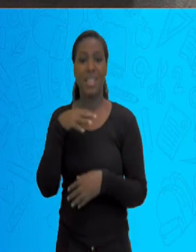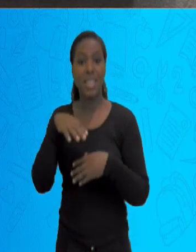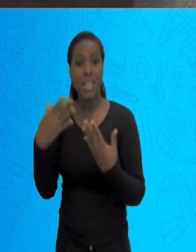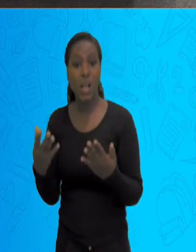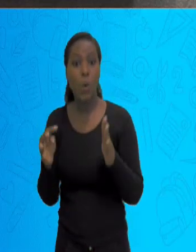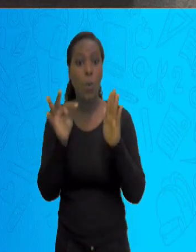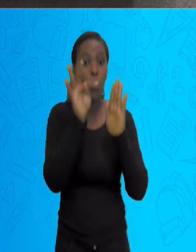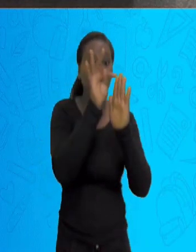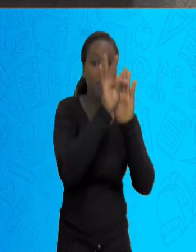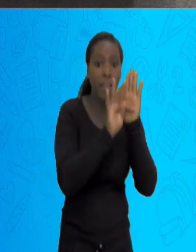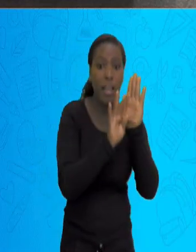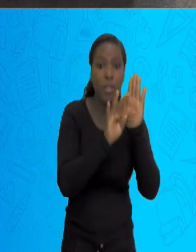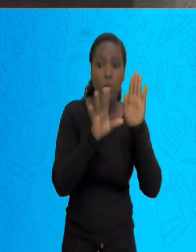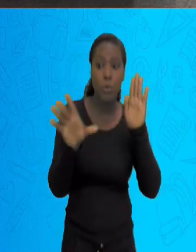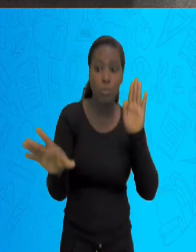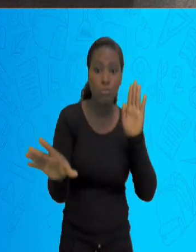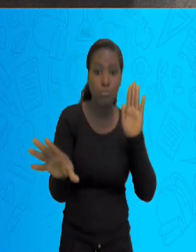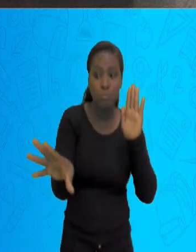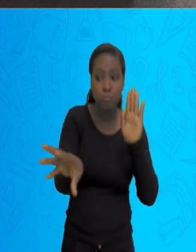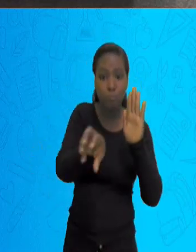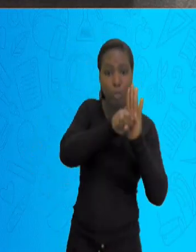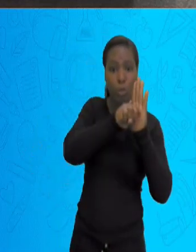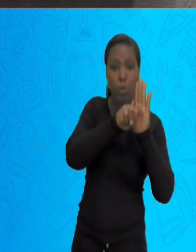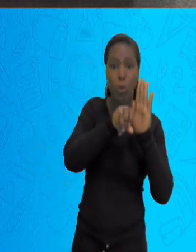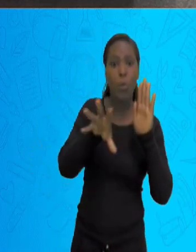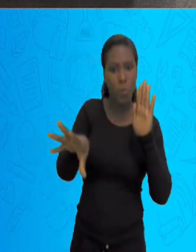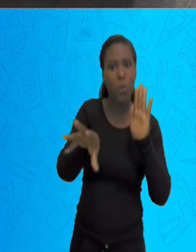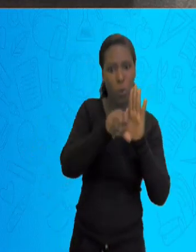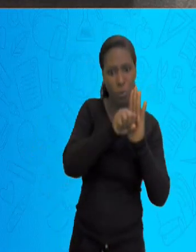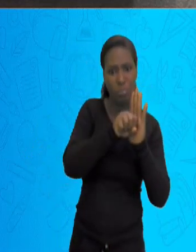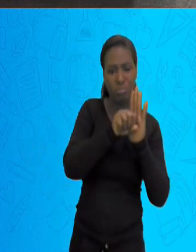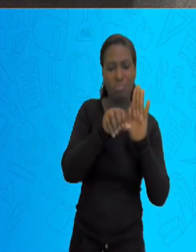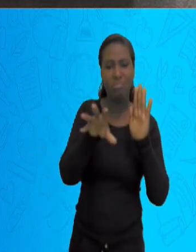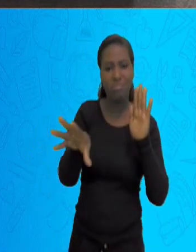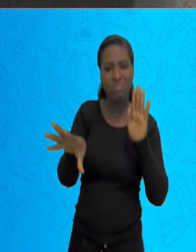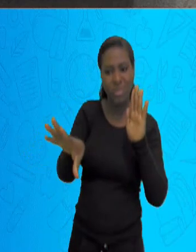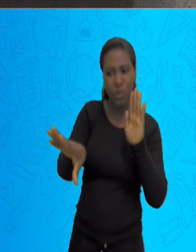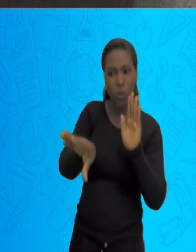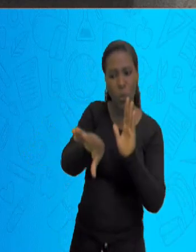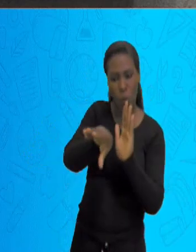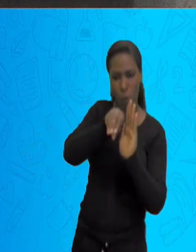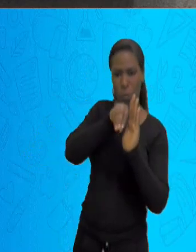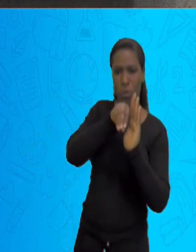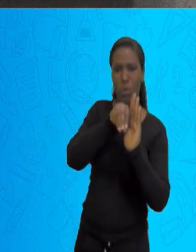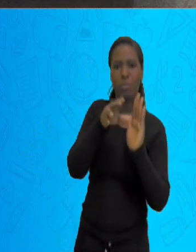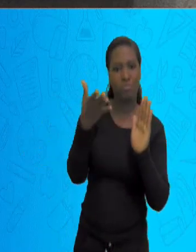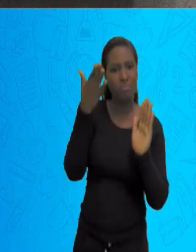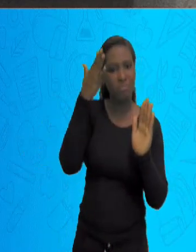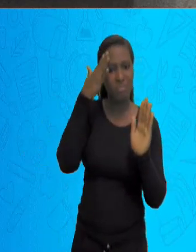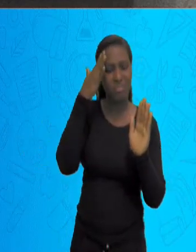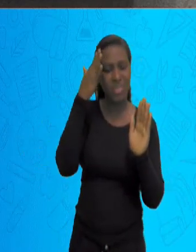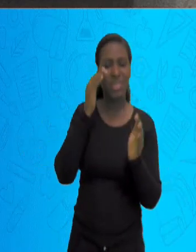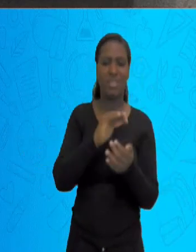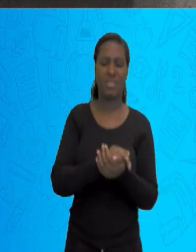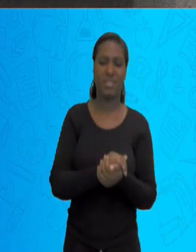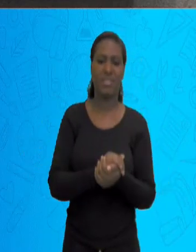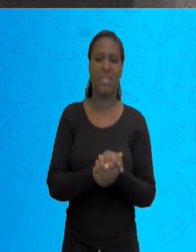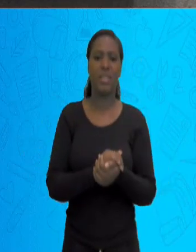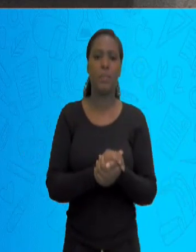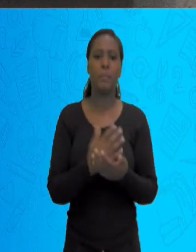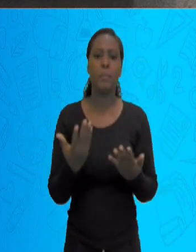pessimista, de muitas impossibilidades, não é mesmo? Ilustra esse sentimento de